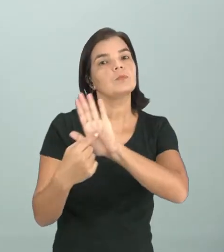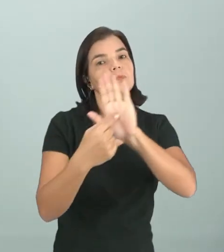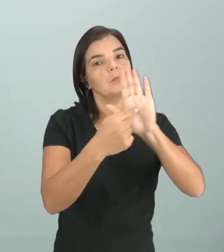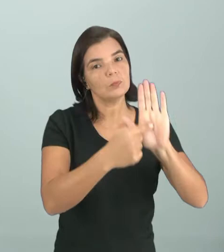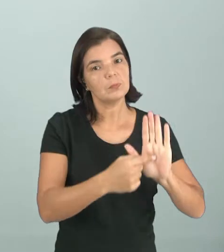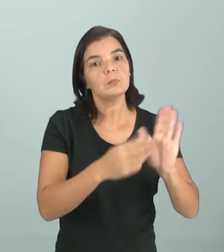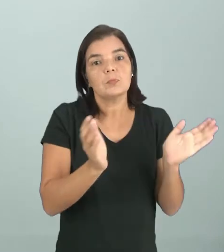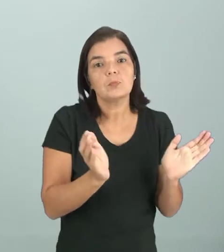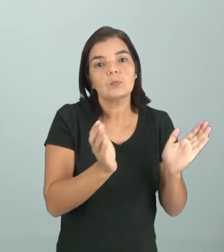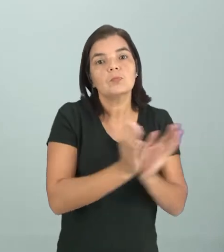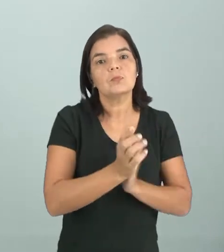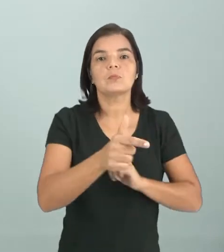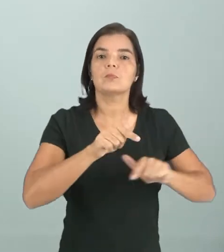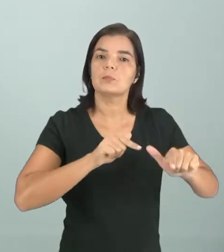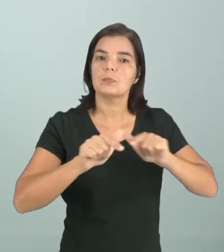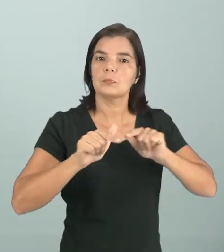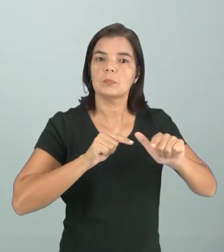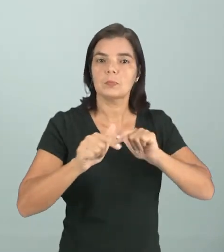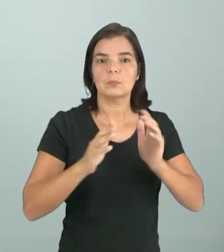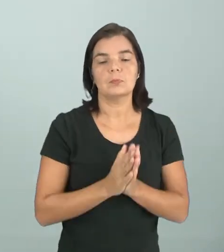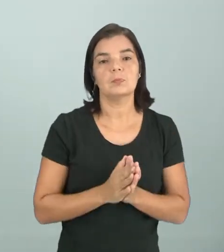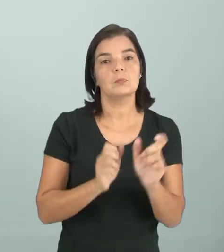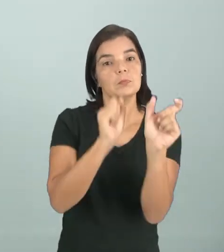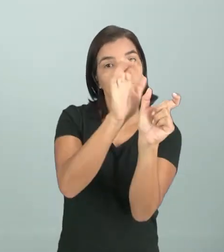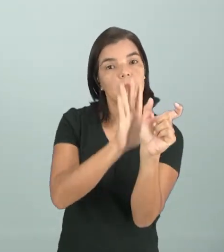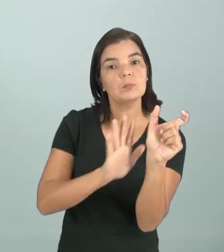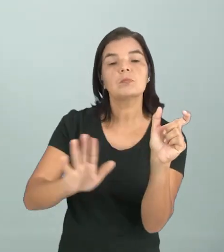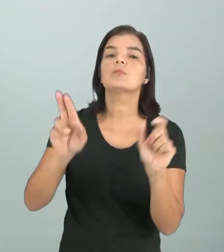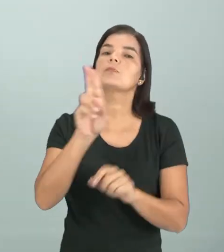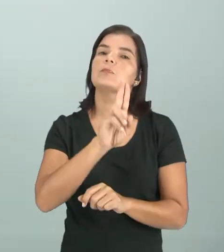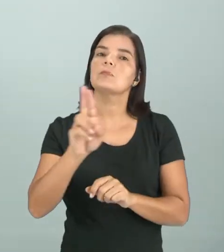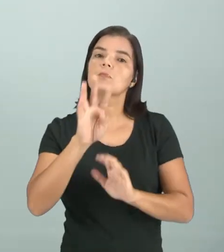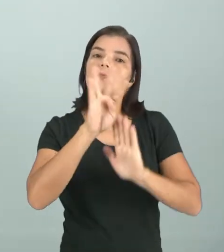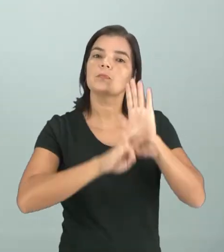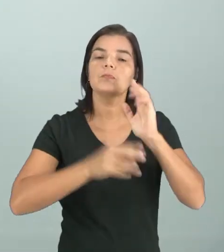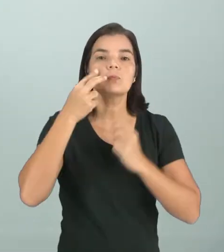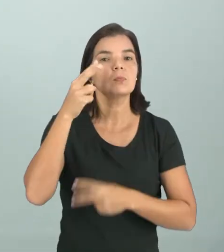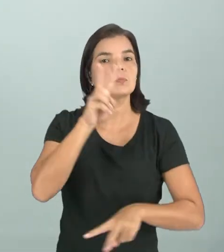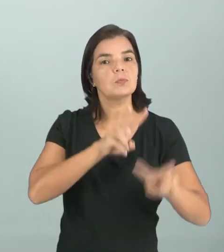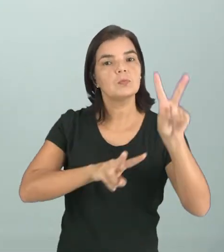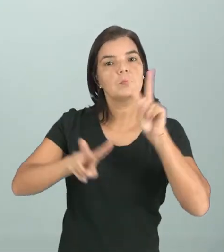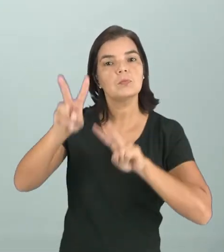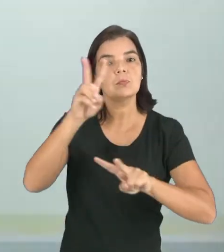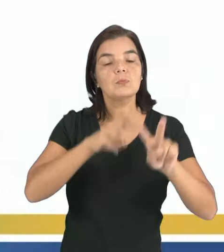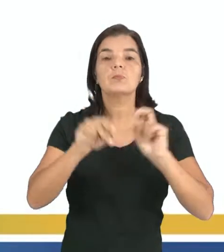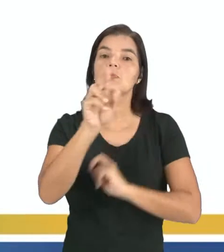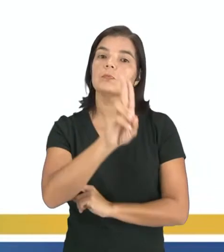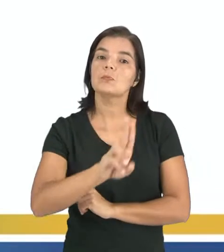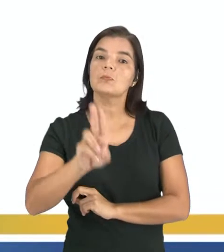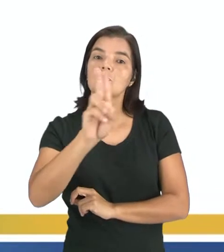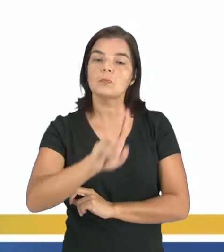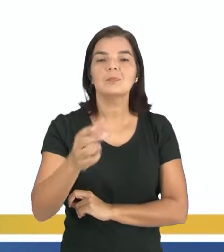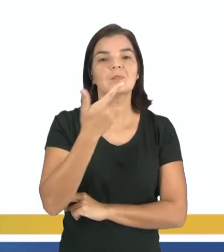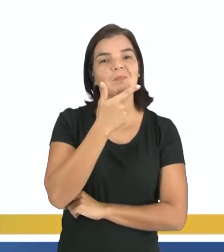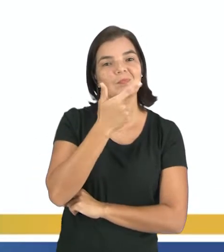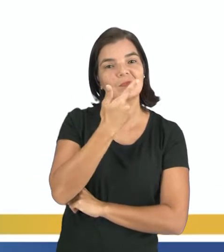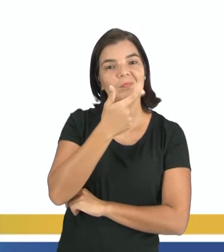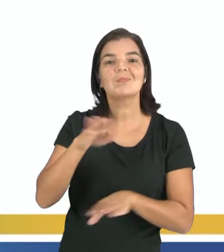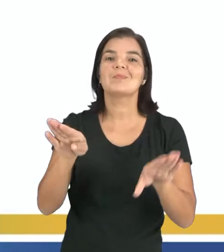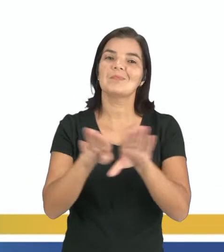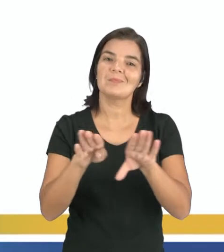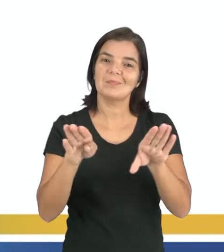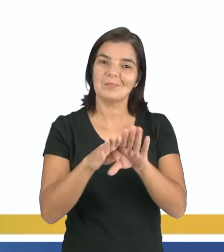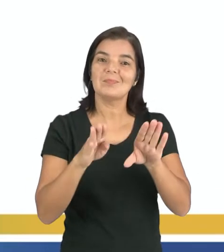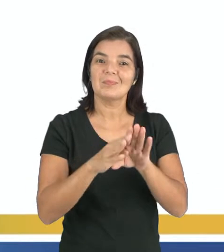equipe na qual ele trabalha. A charge também pode ser chamada de texto visual. em que utiliza o humor ao mesmo tempo